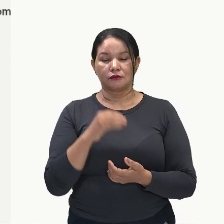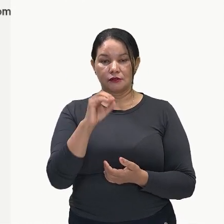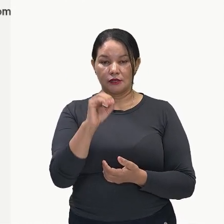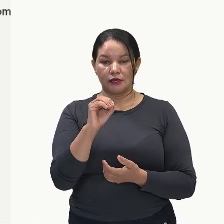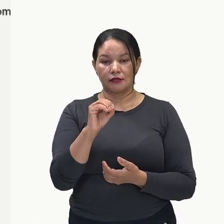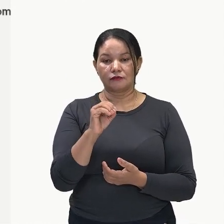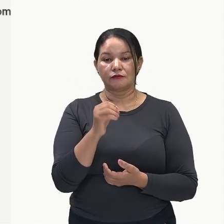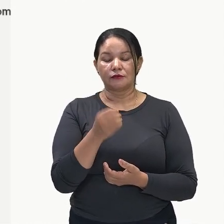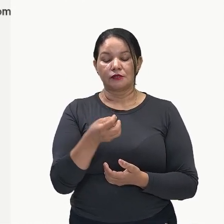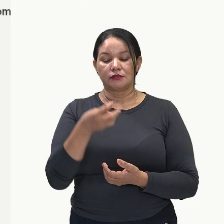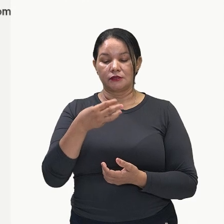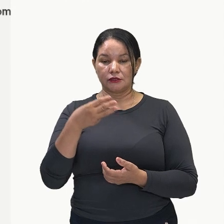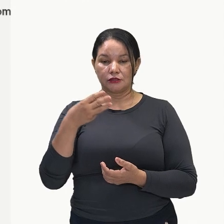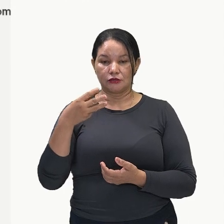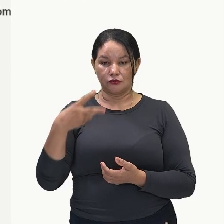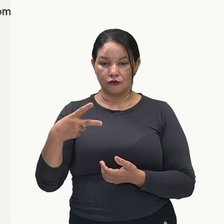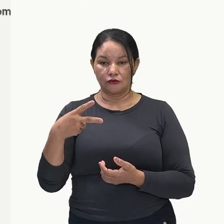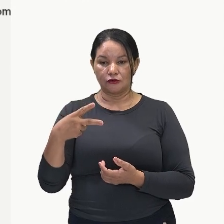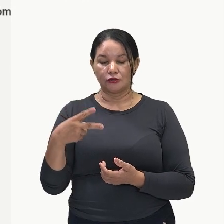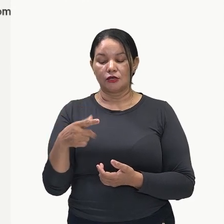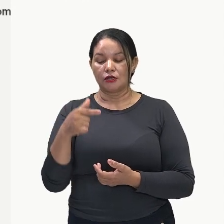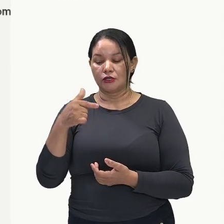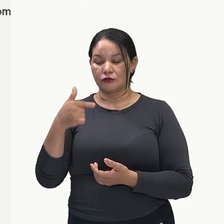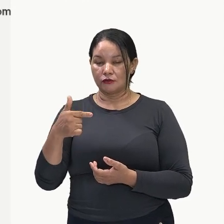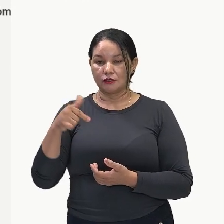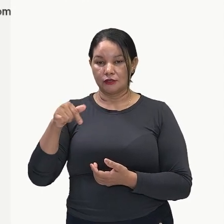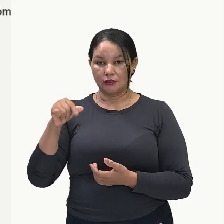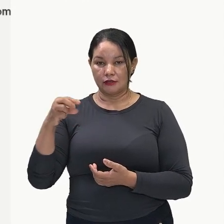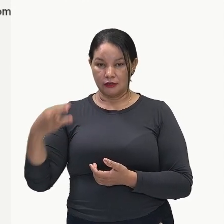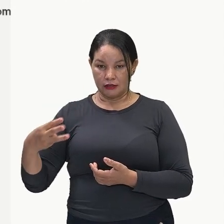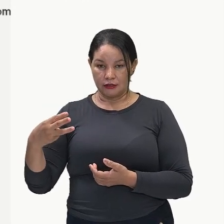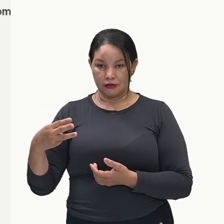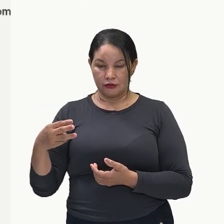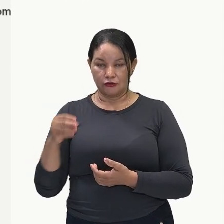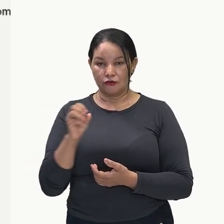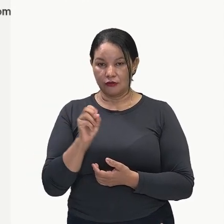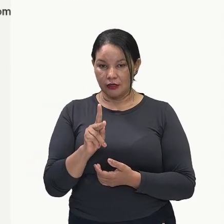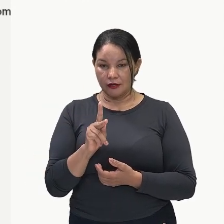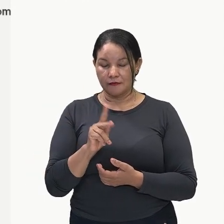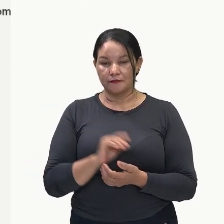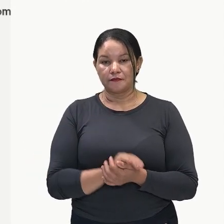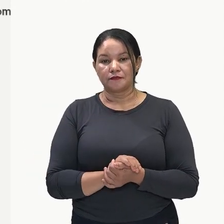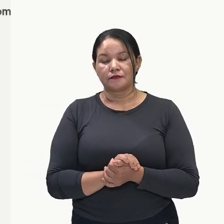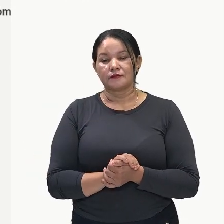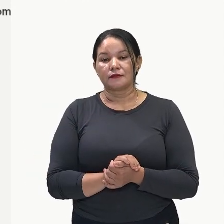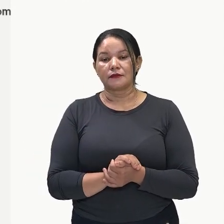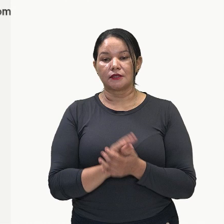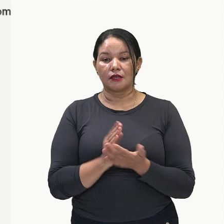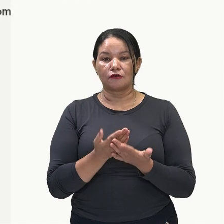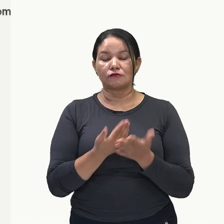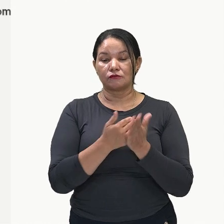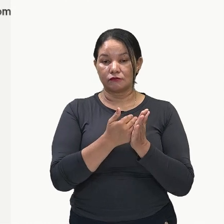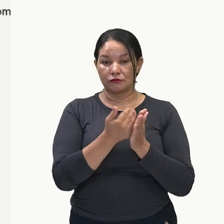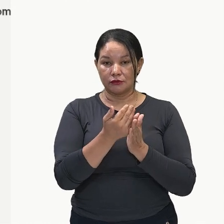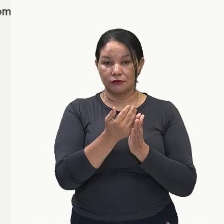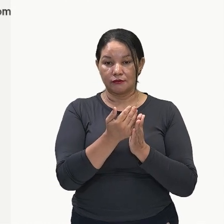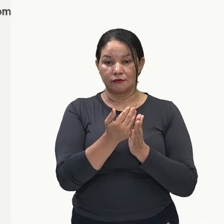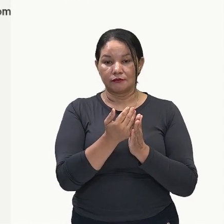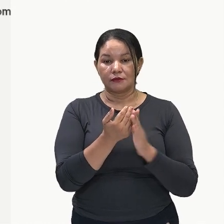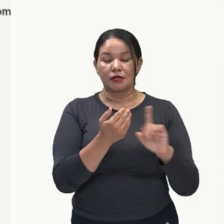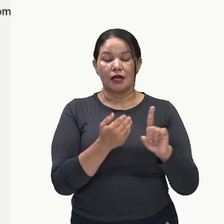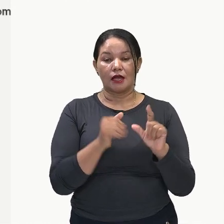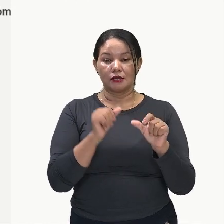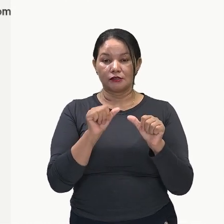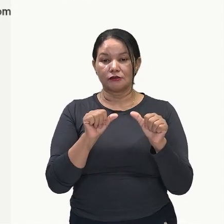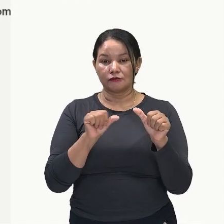32, 273, certo? Esse é o ponto de quê? Ponto de